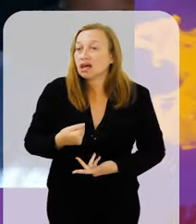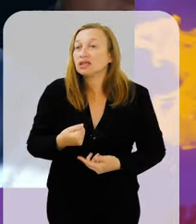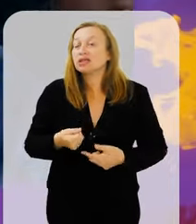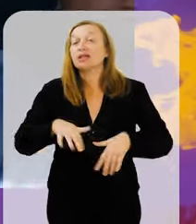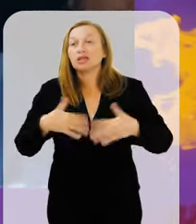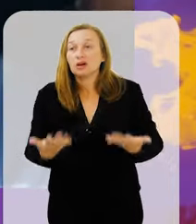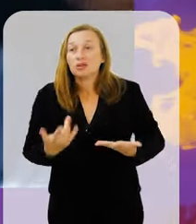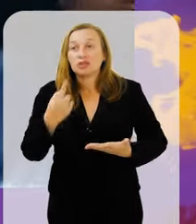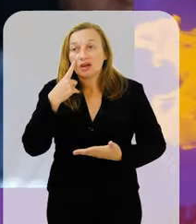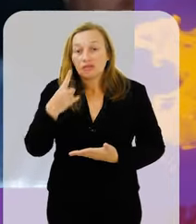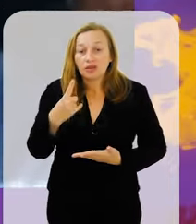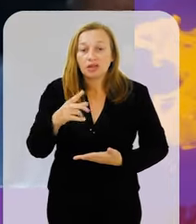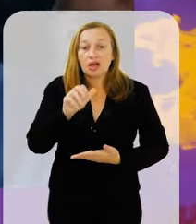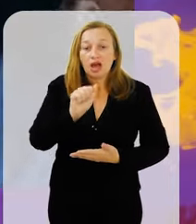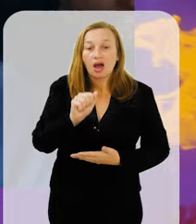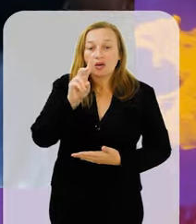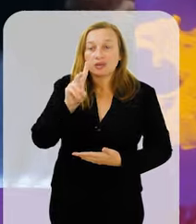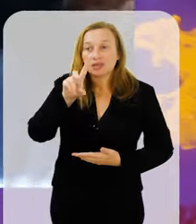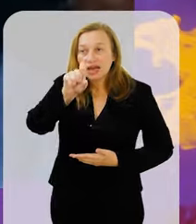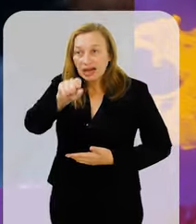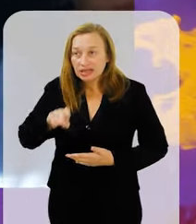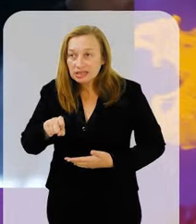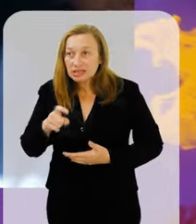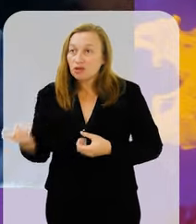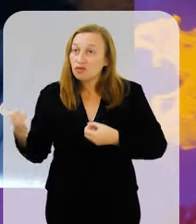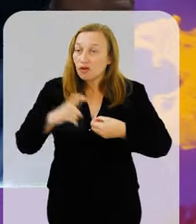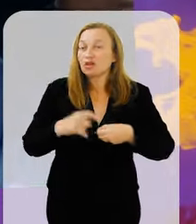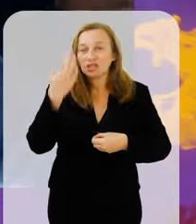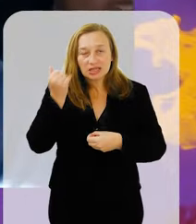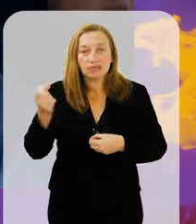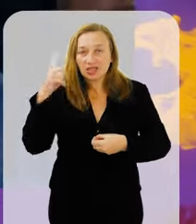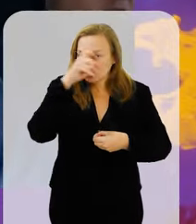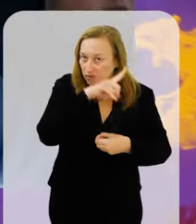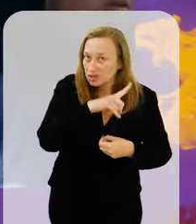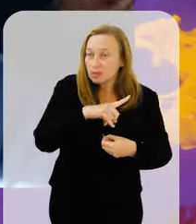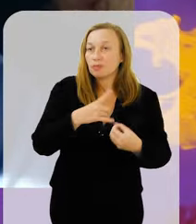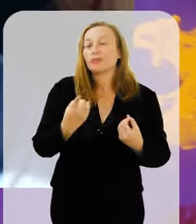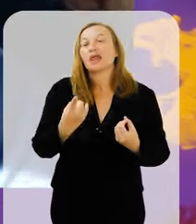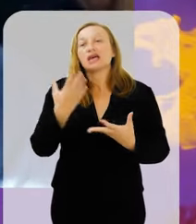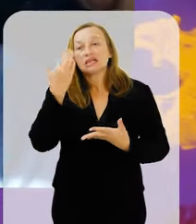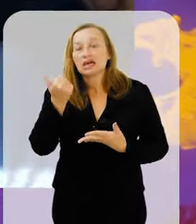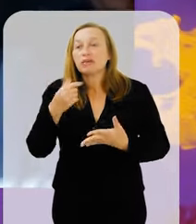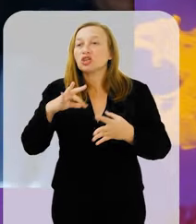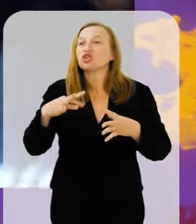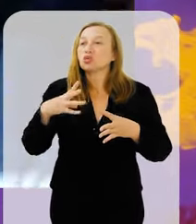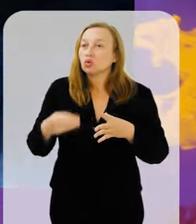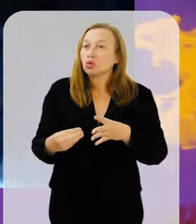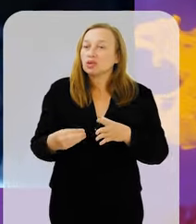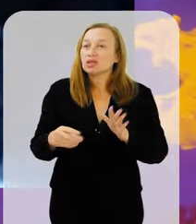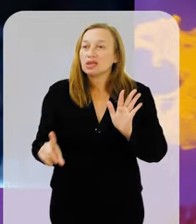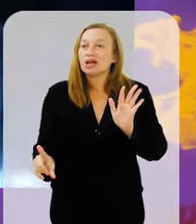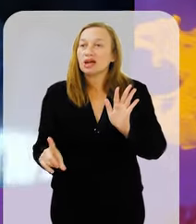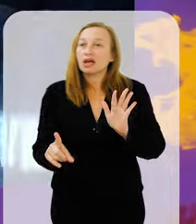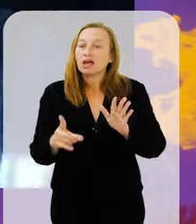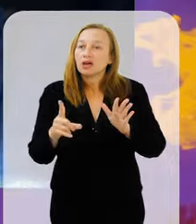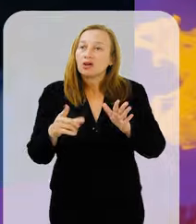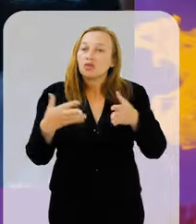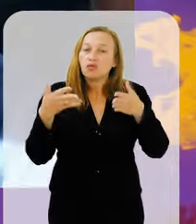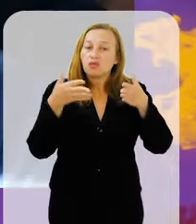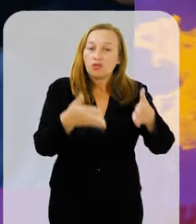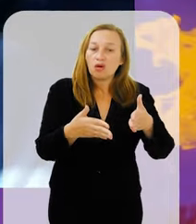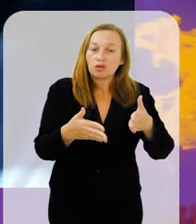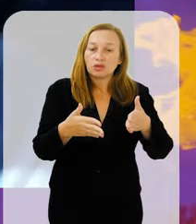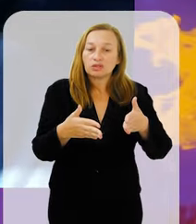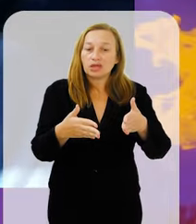está buscando aí tentar fazer com que o Audax volte. A gente sabe que é difícil, porque é um só. A gente sabe que todas as lentes estão voltadas para o